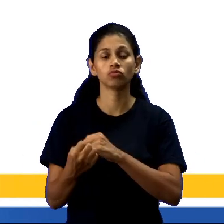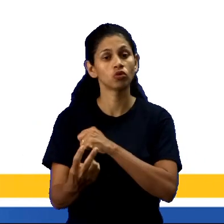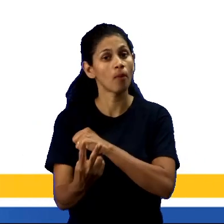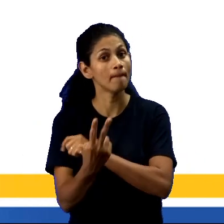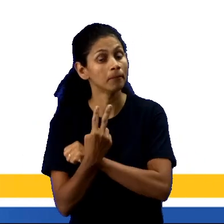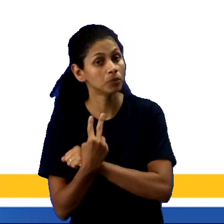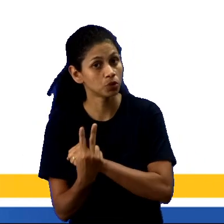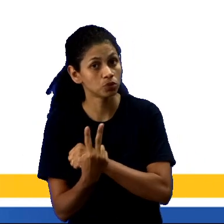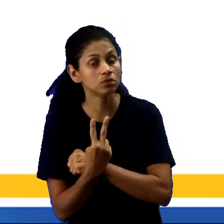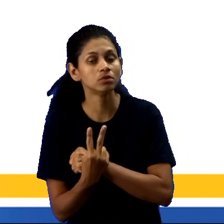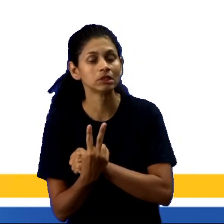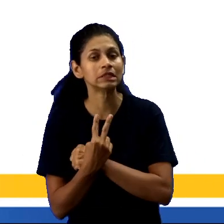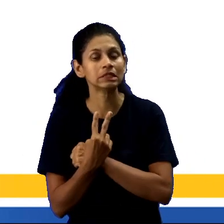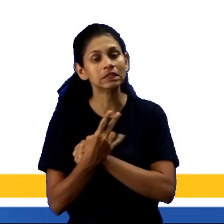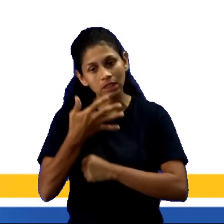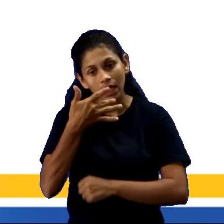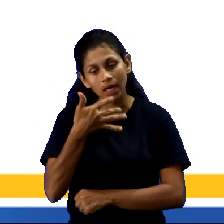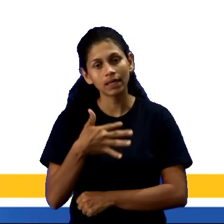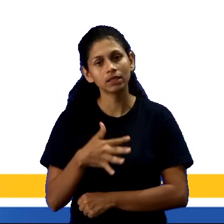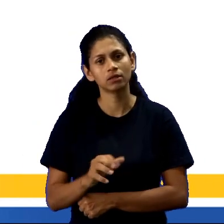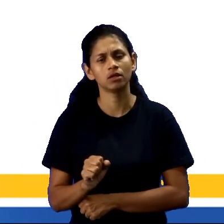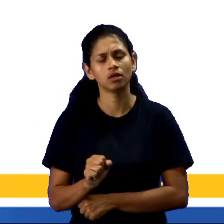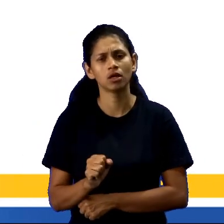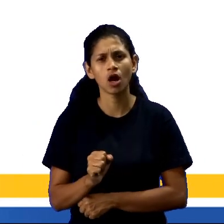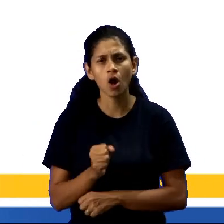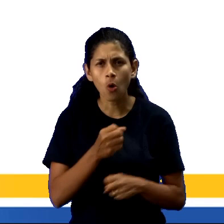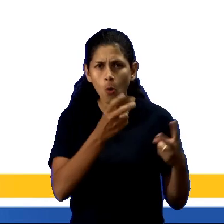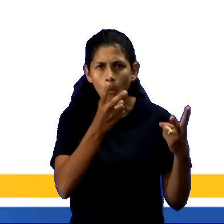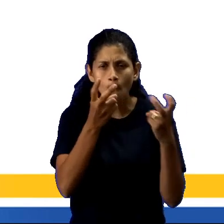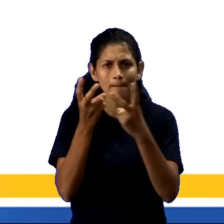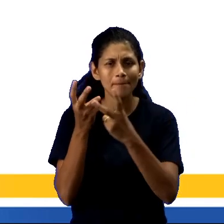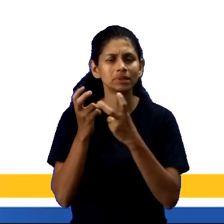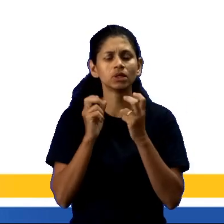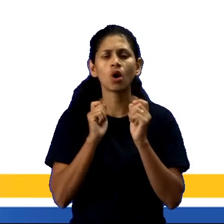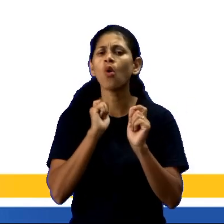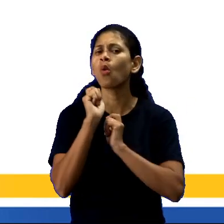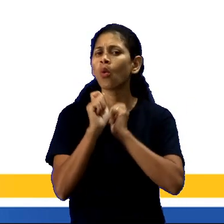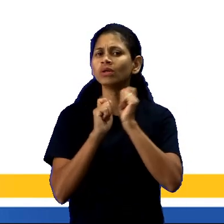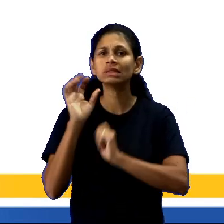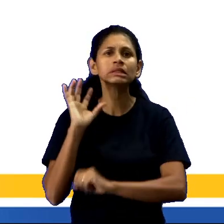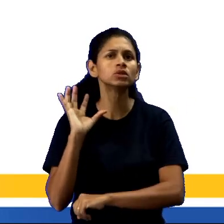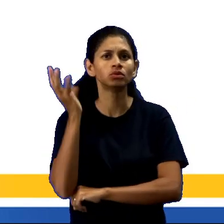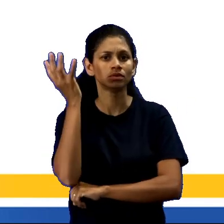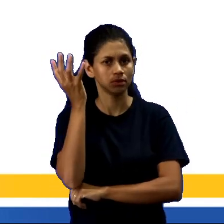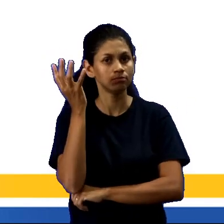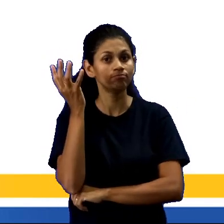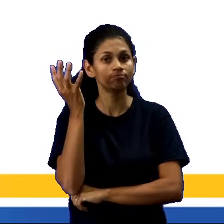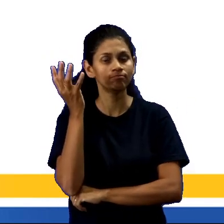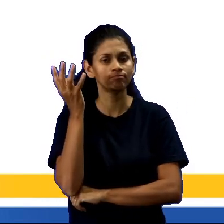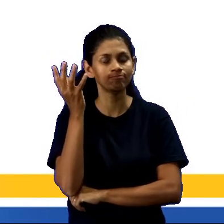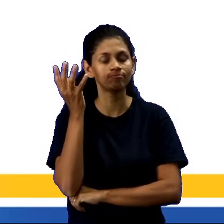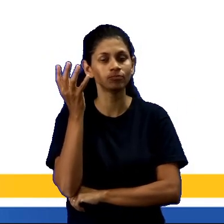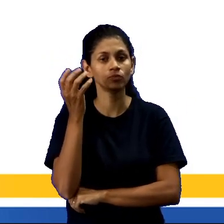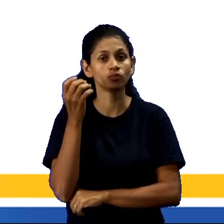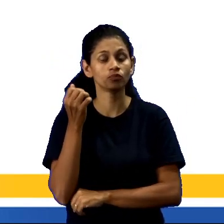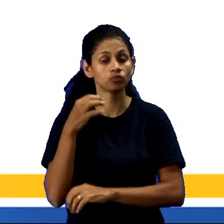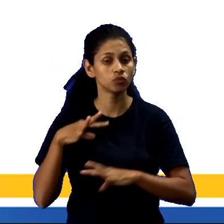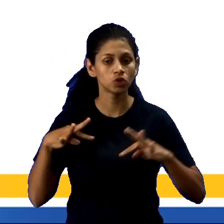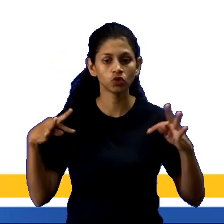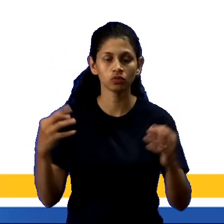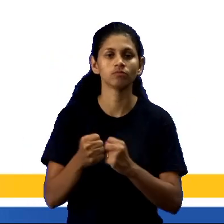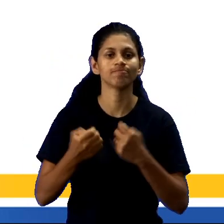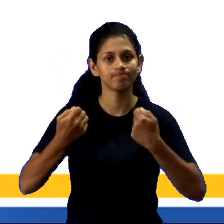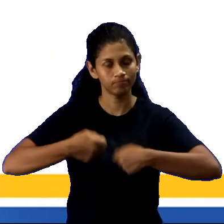se relacionando com aquela criança, observar o que está acontecendo e não ser negligente. Então, todos têm de velar